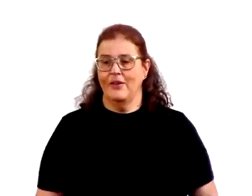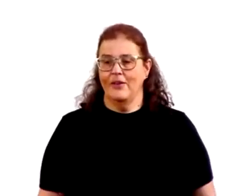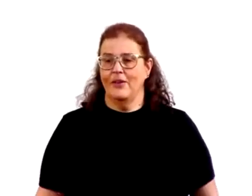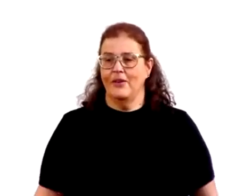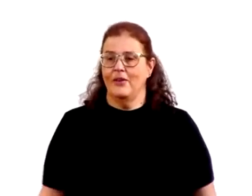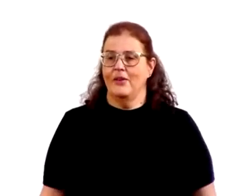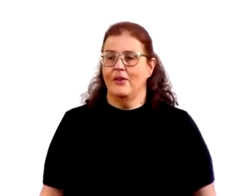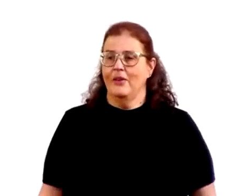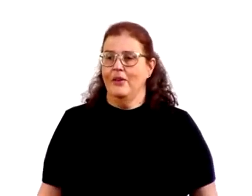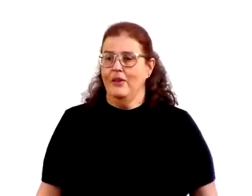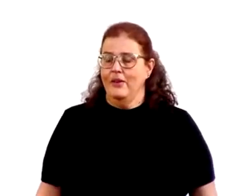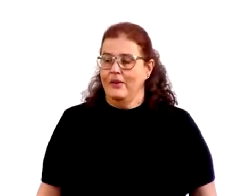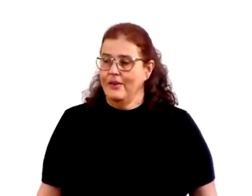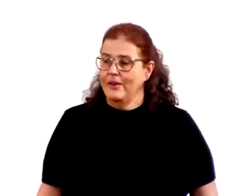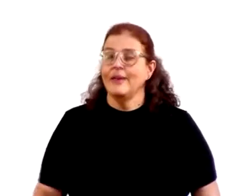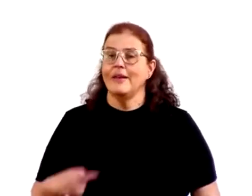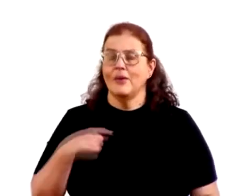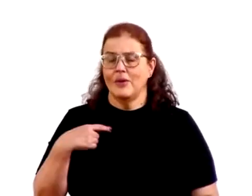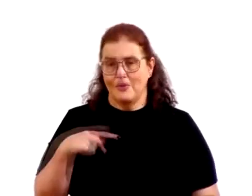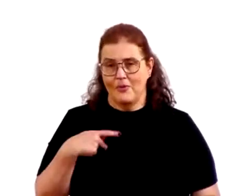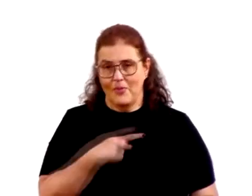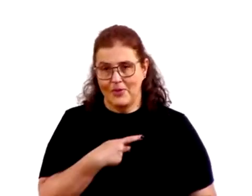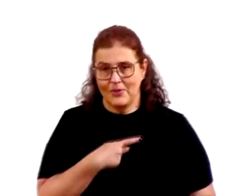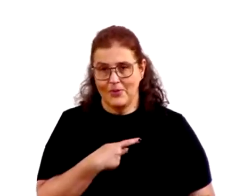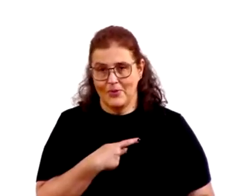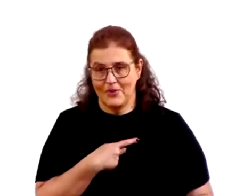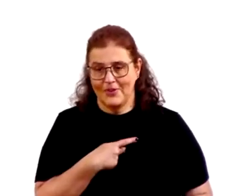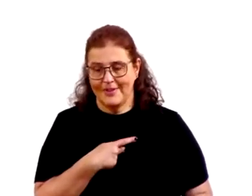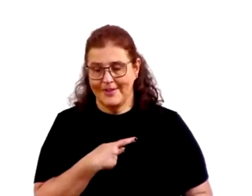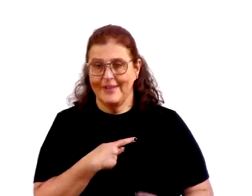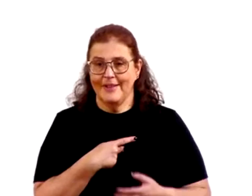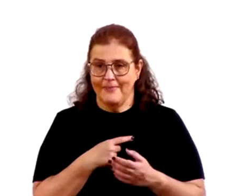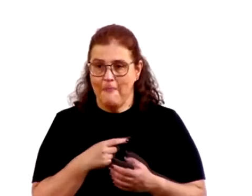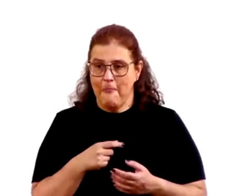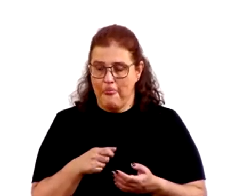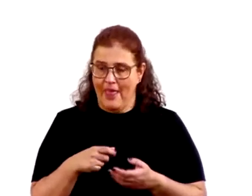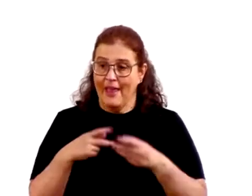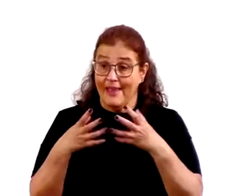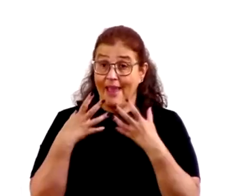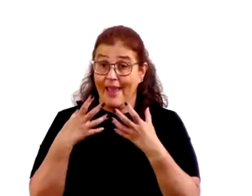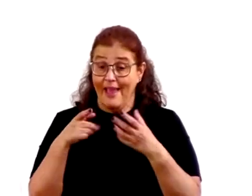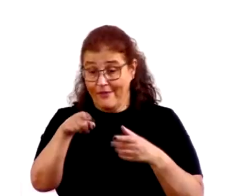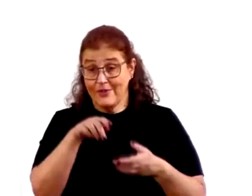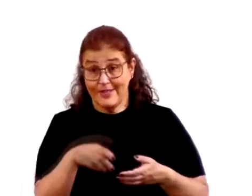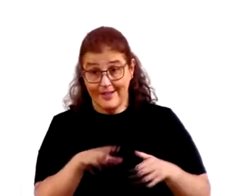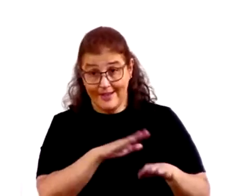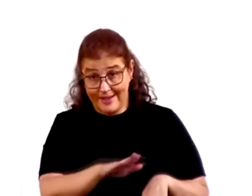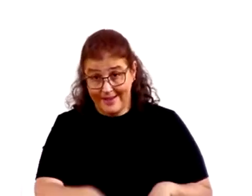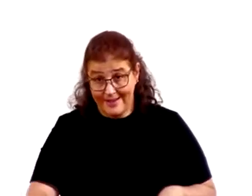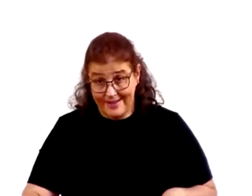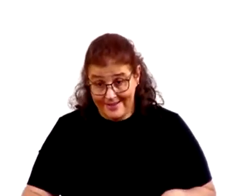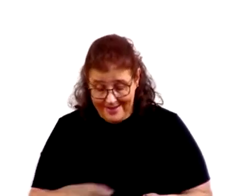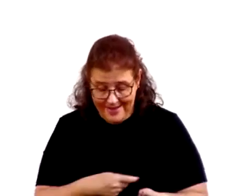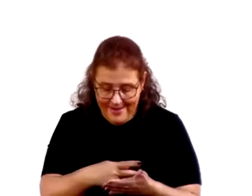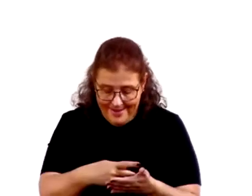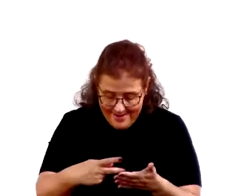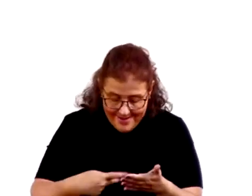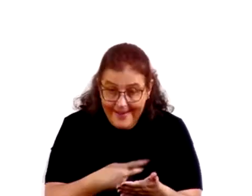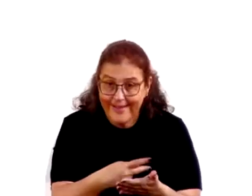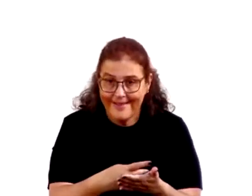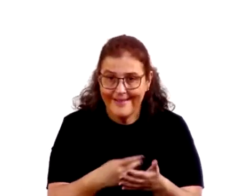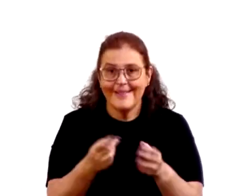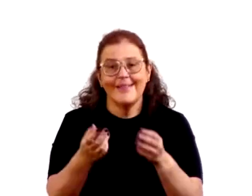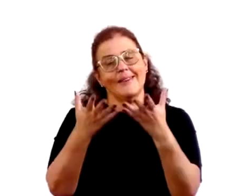o pastor gostaria muito que você se sentisse amado por esse rei, que você se sentisse seguro por esse rei, que você soubesse